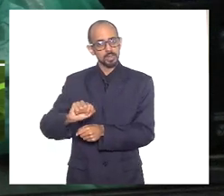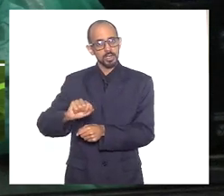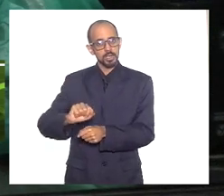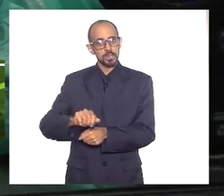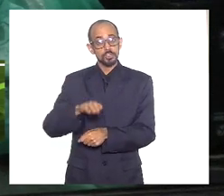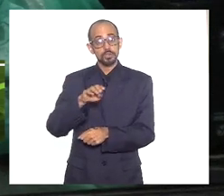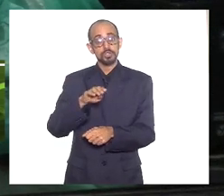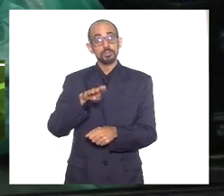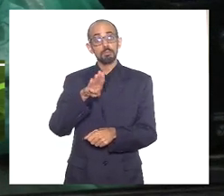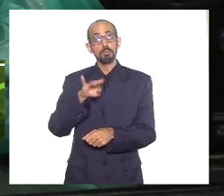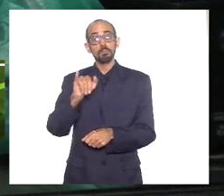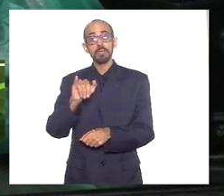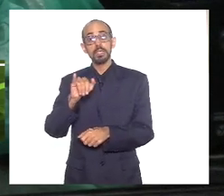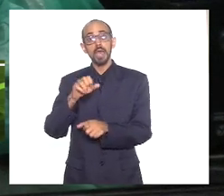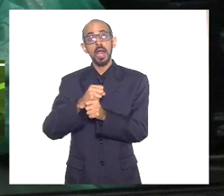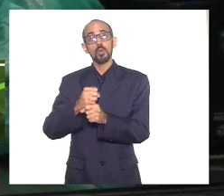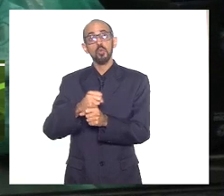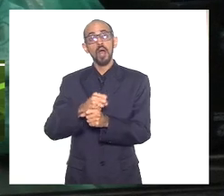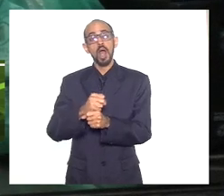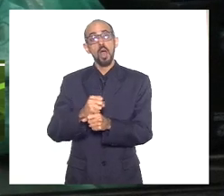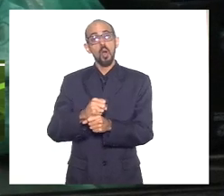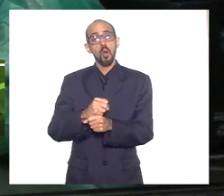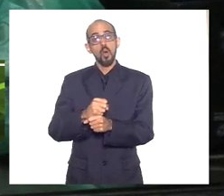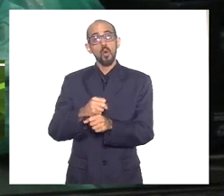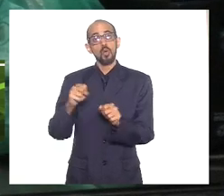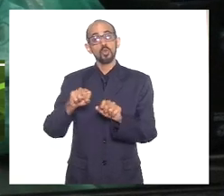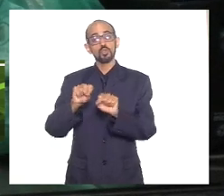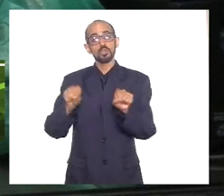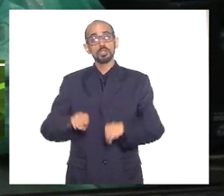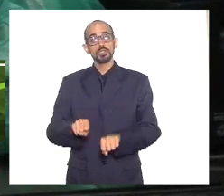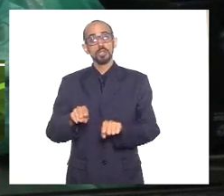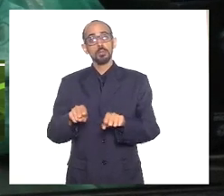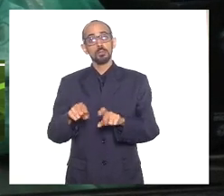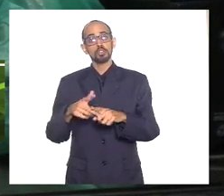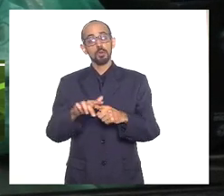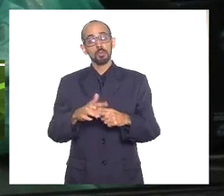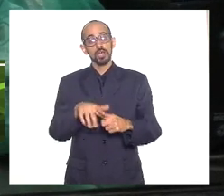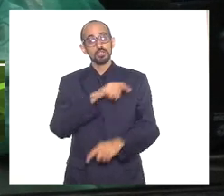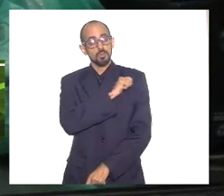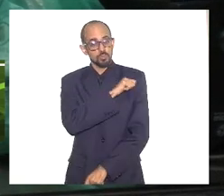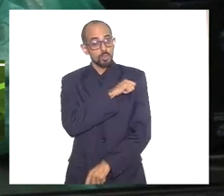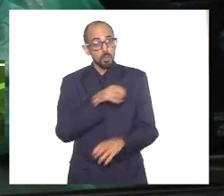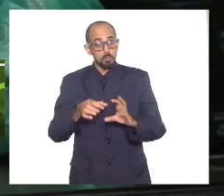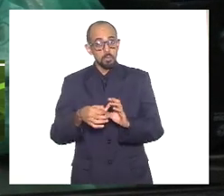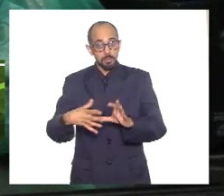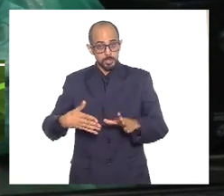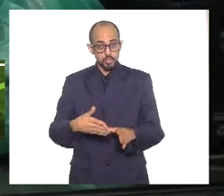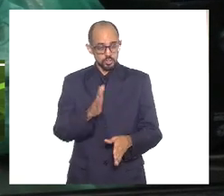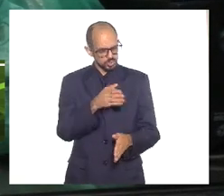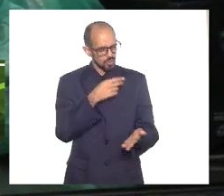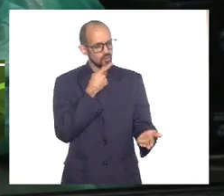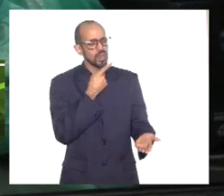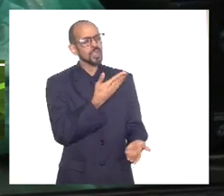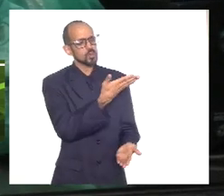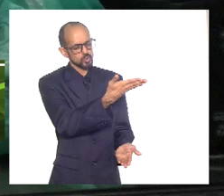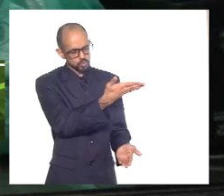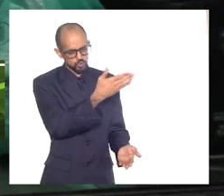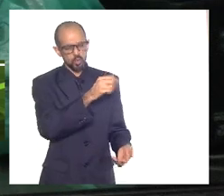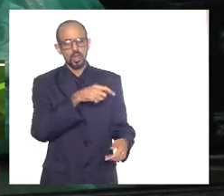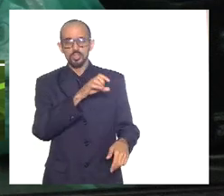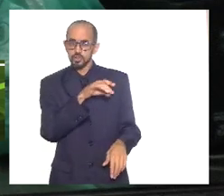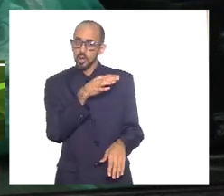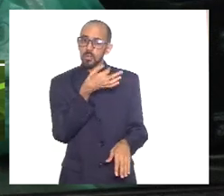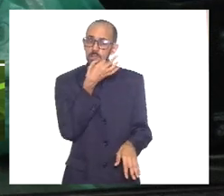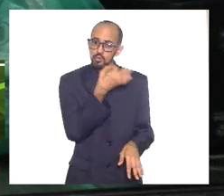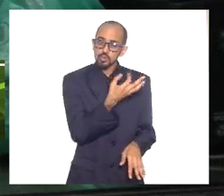recuperação fiscal permite. Então, eu queria dar, já falei isso com Vossa Excelência, essa sugestão,